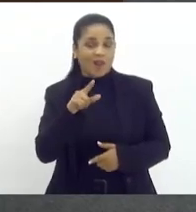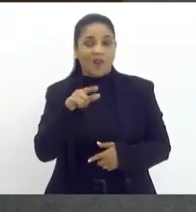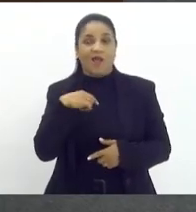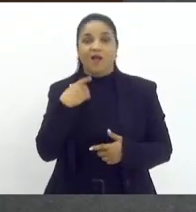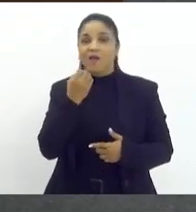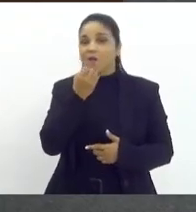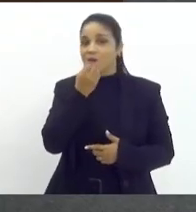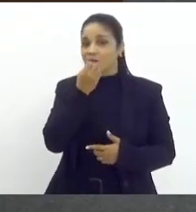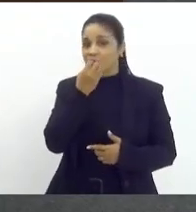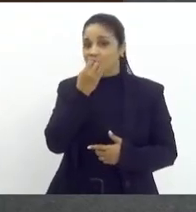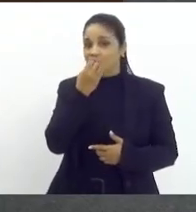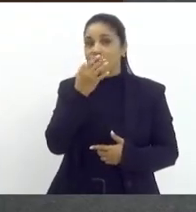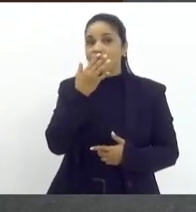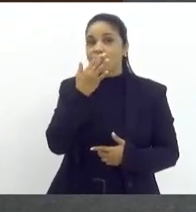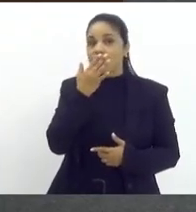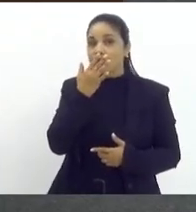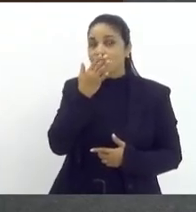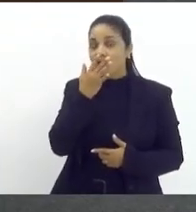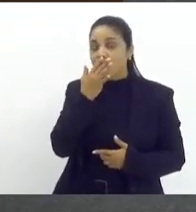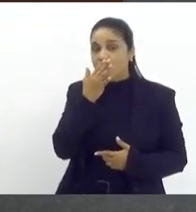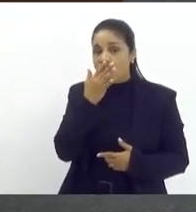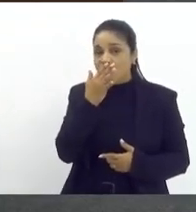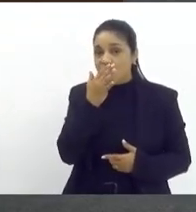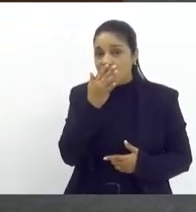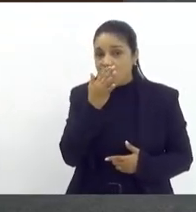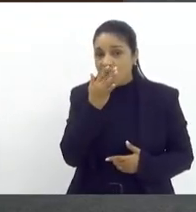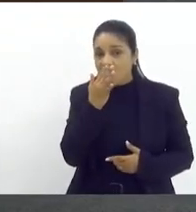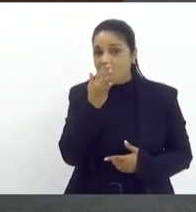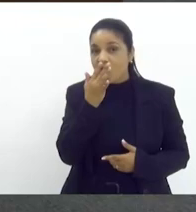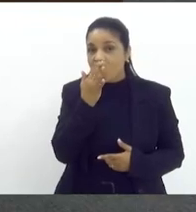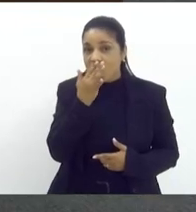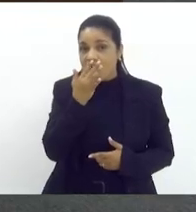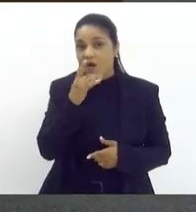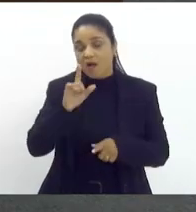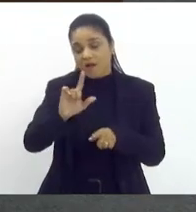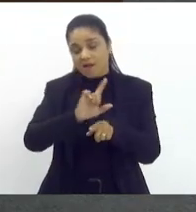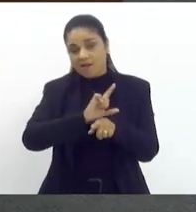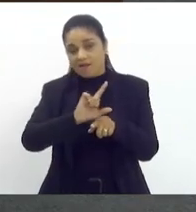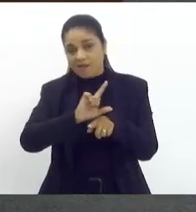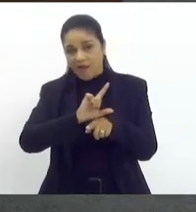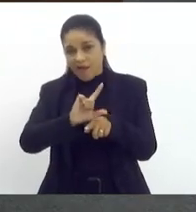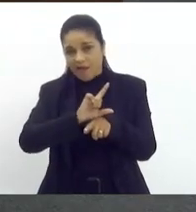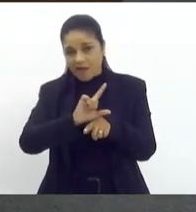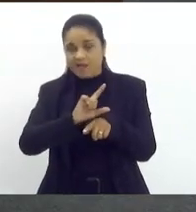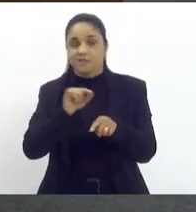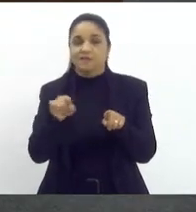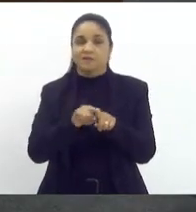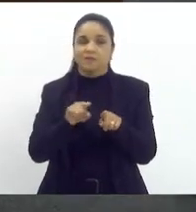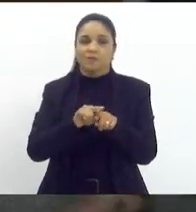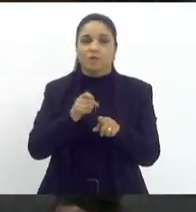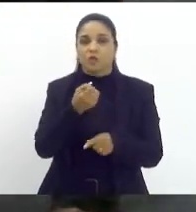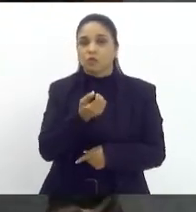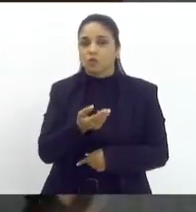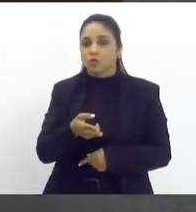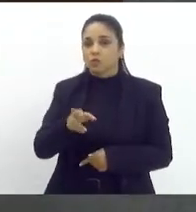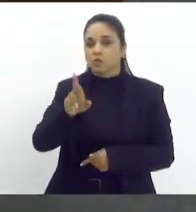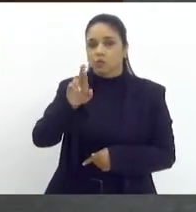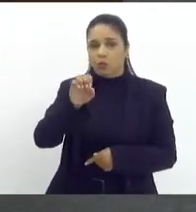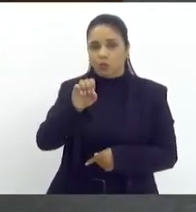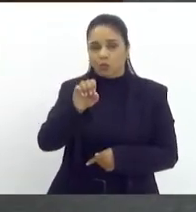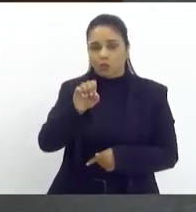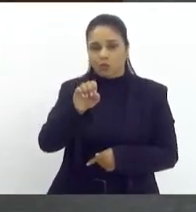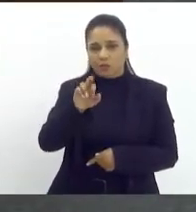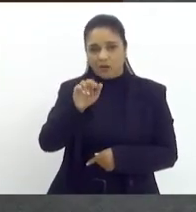pela conscientização também da amamentação o aleitamento materno é fundamental